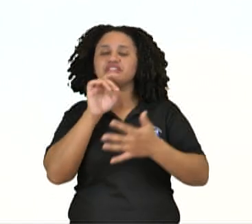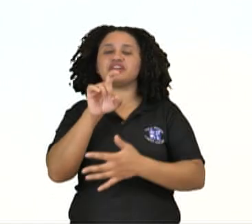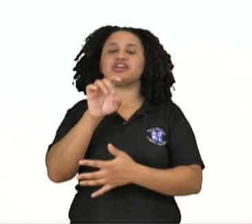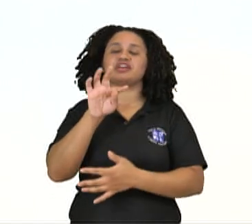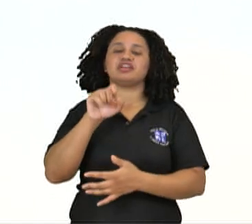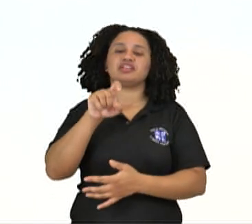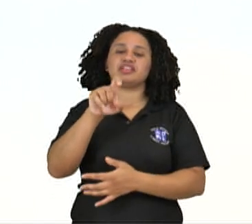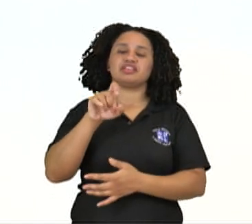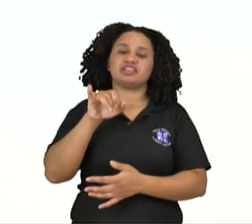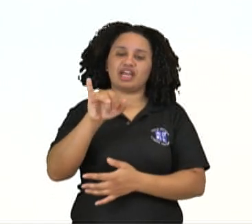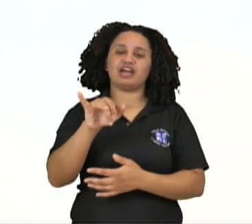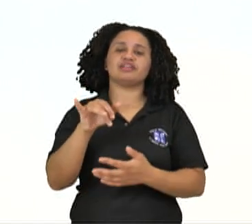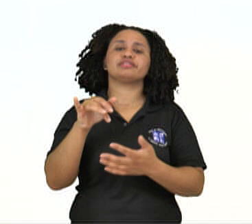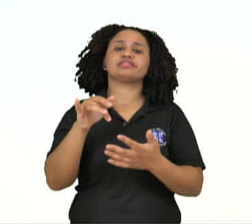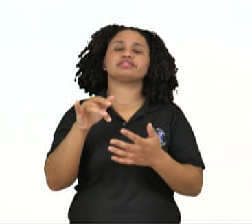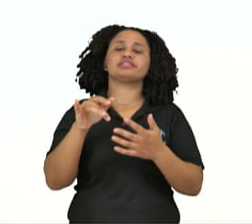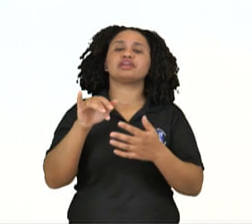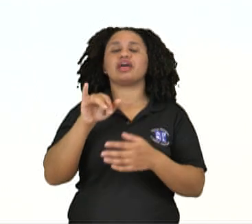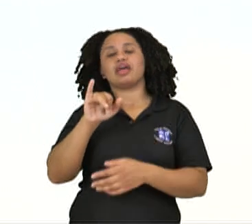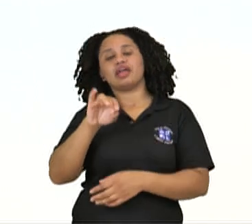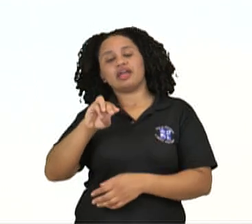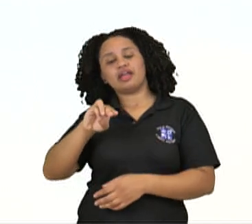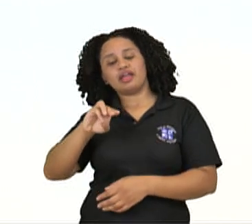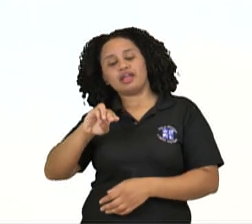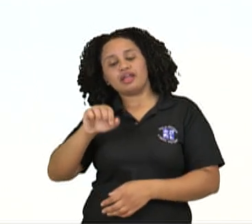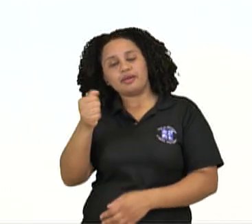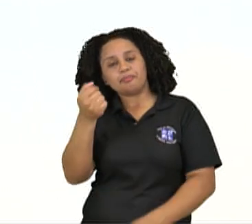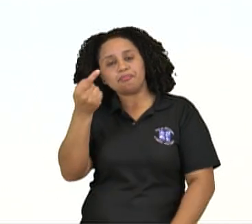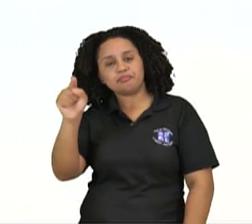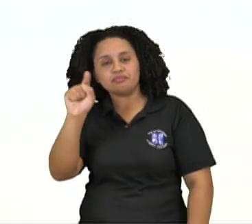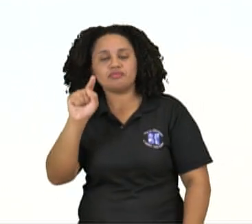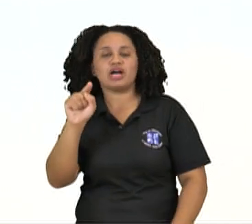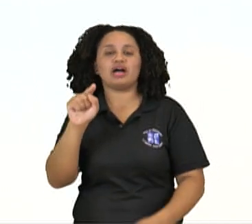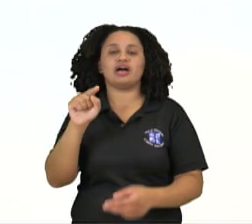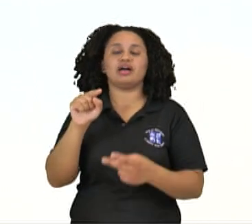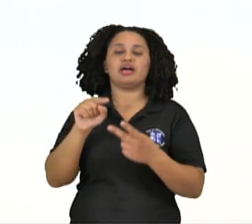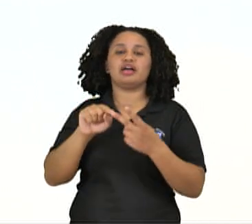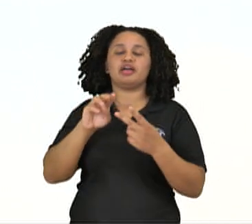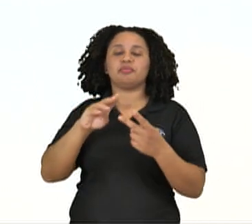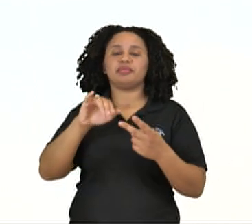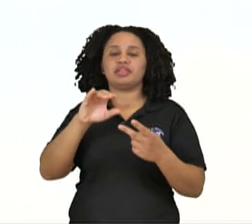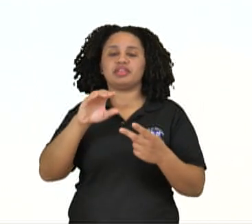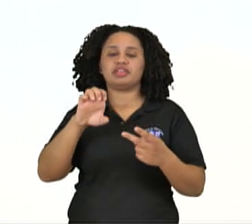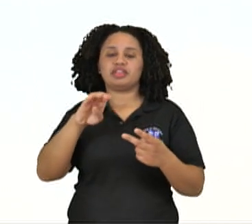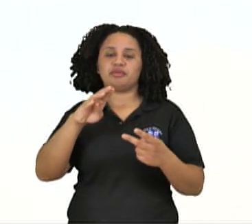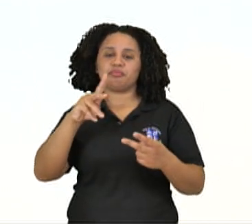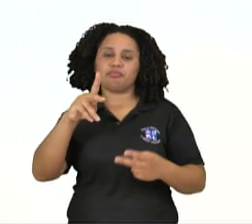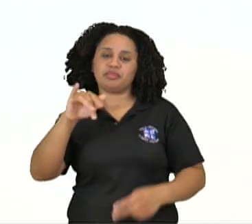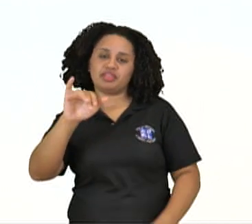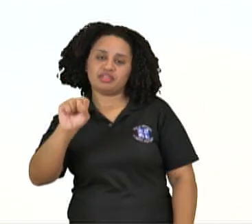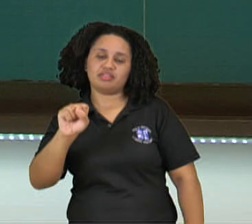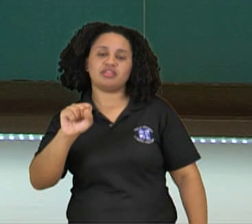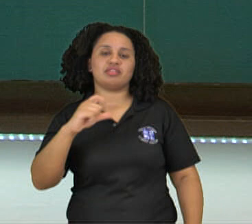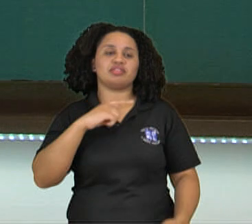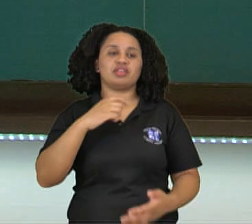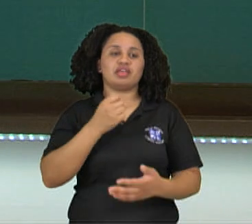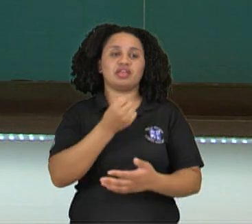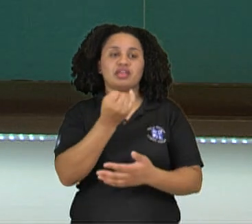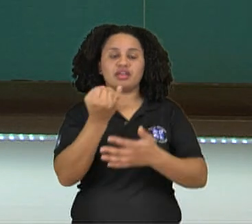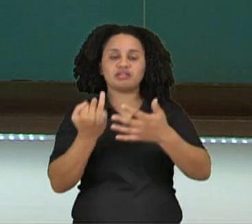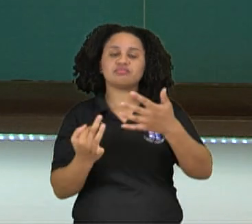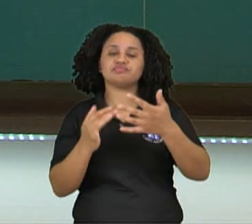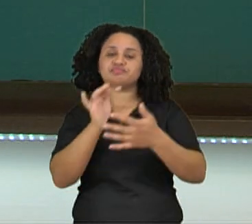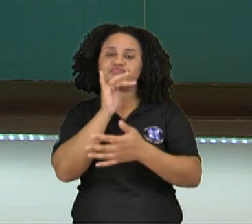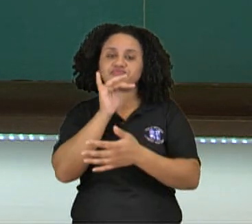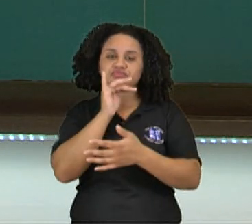fórum, álbuns, imã, órgão, bíceps, fórceps, colégio, régua, espontâneo. Lembrando que